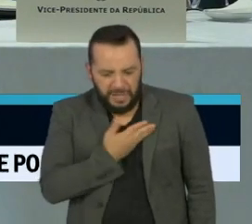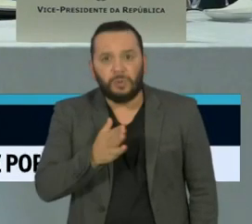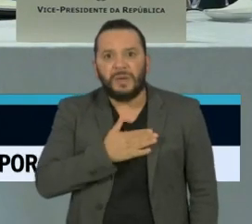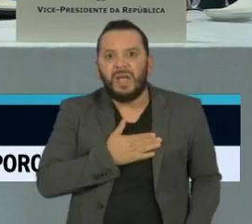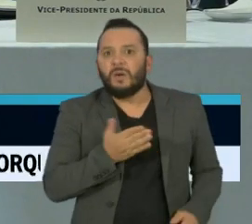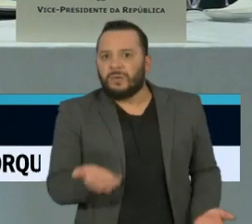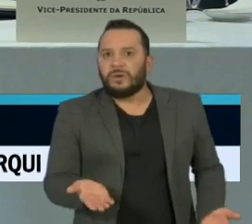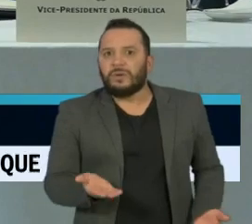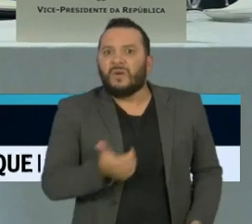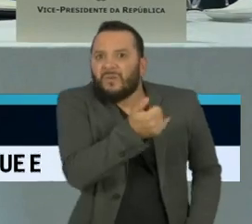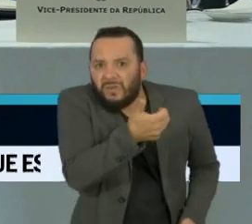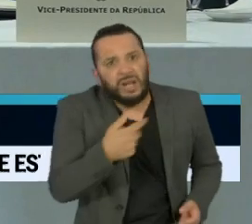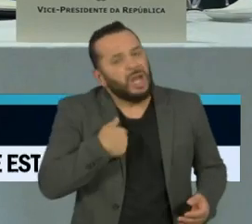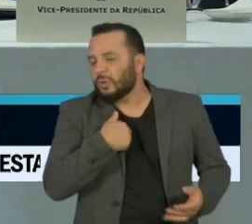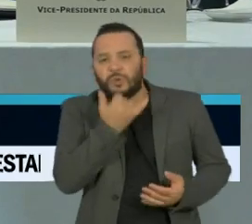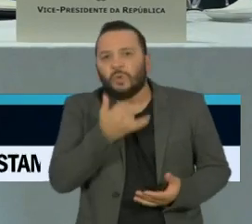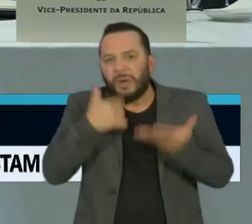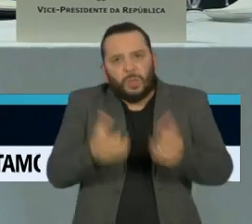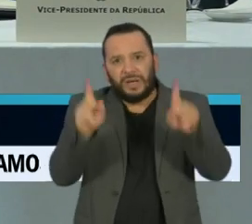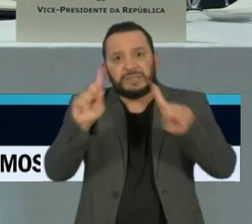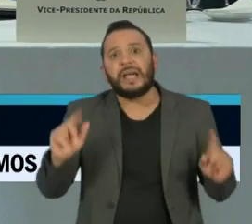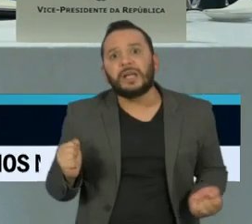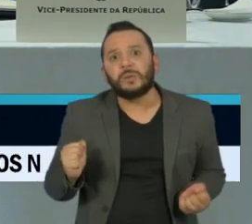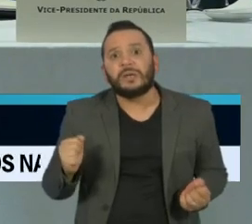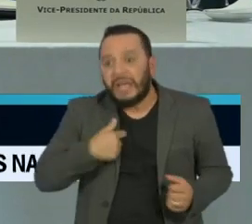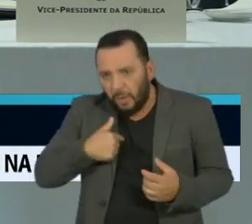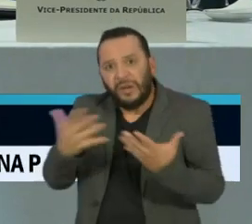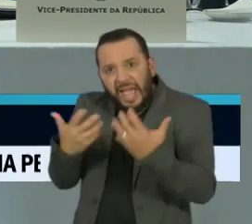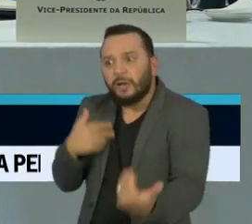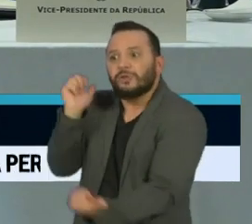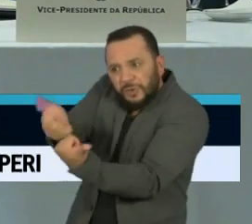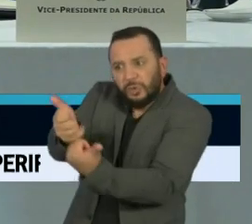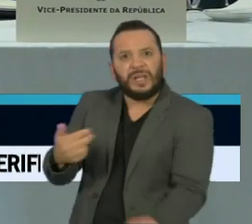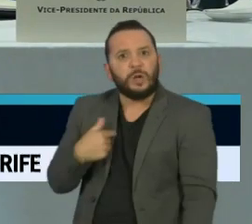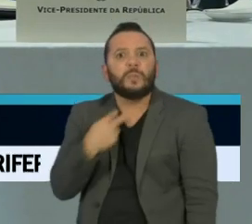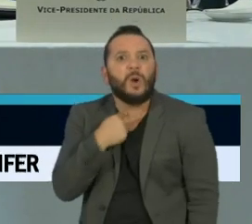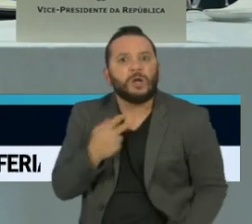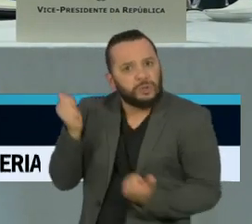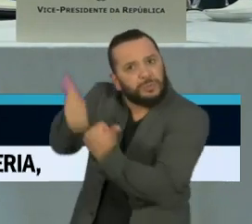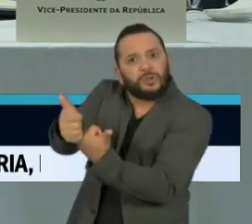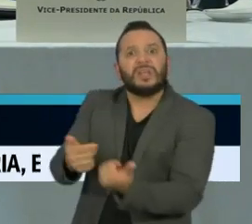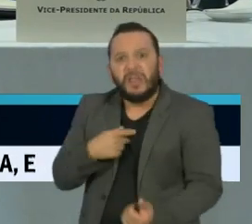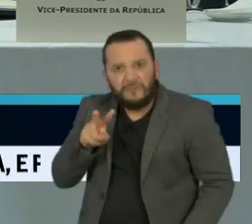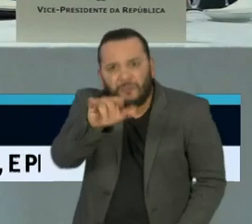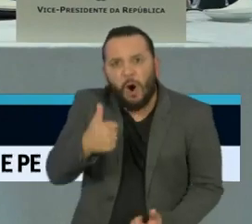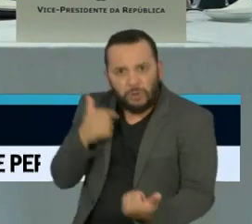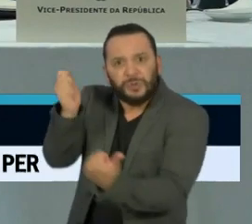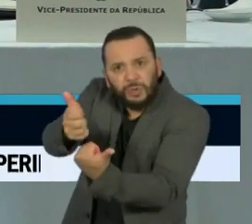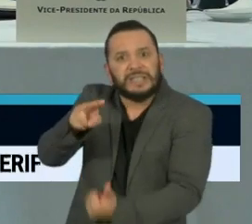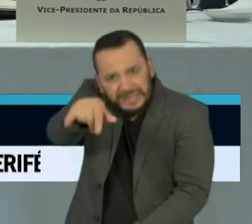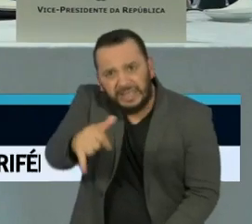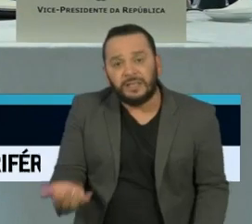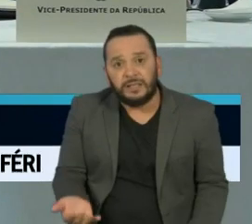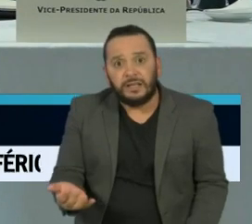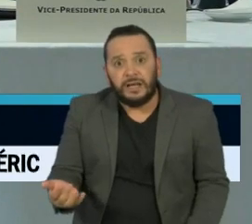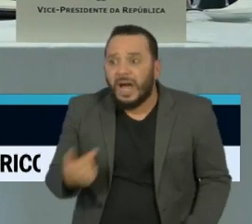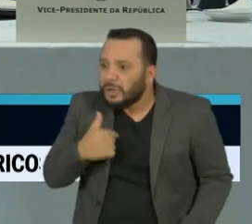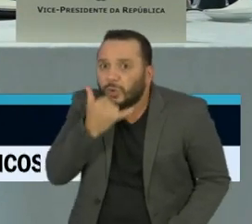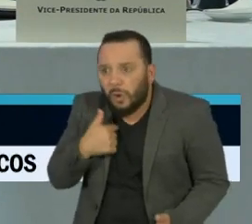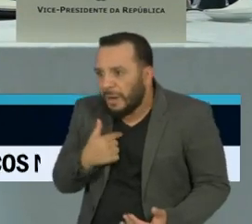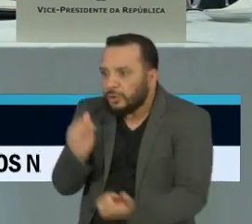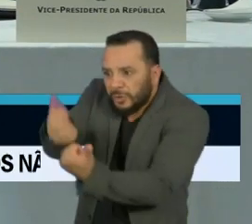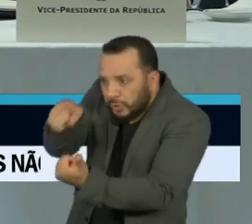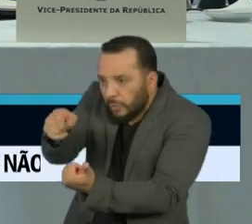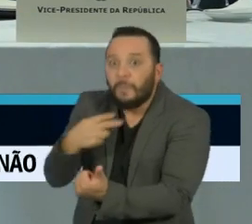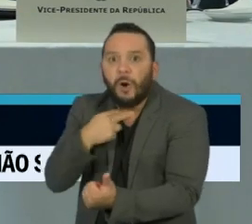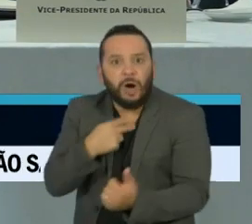meu porque eu não posso trocar alguém da segurança na porta da linha que pertence a estrutura vai trocar se eu puder trocar troca